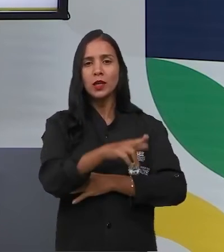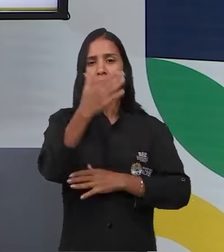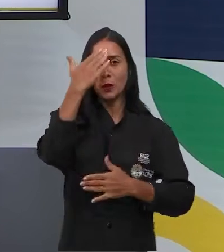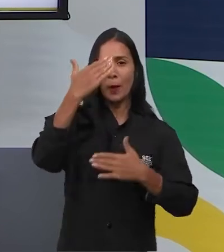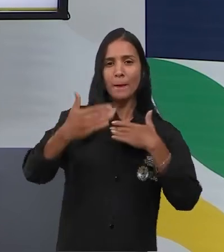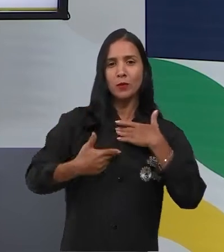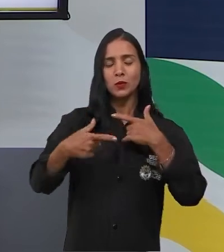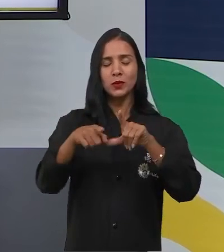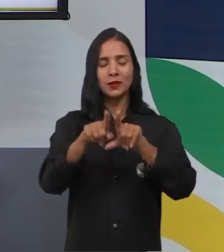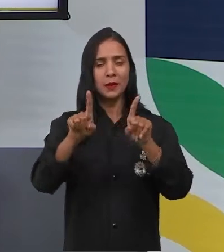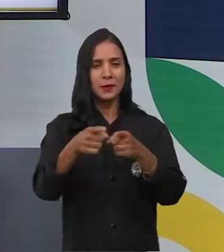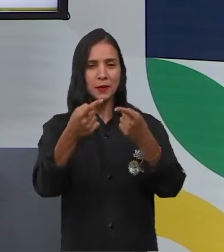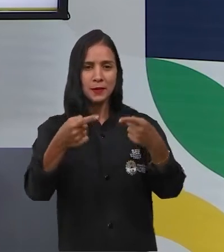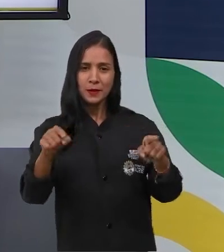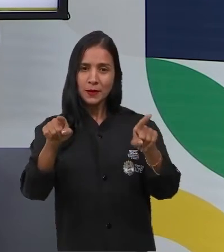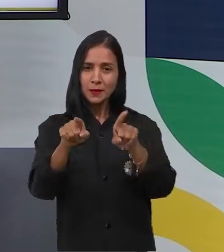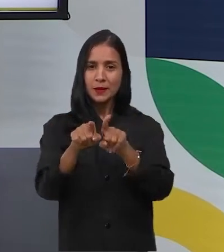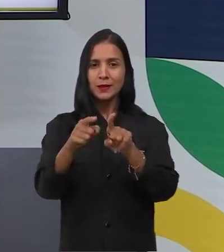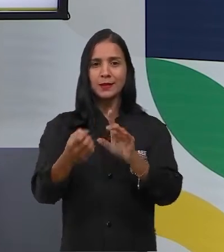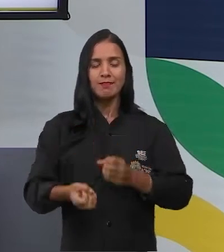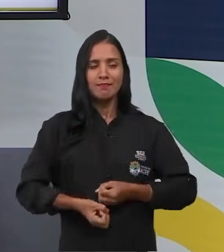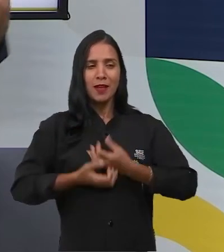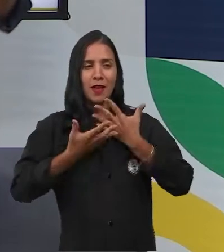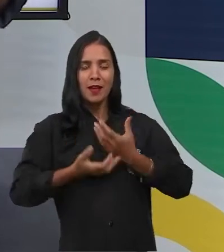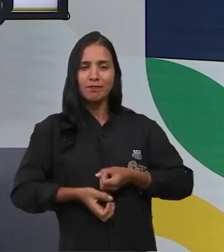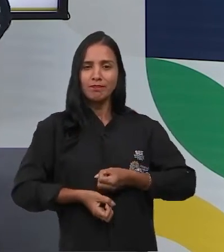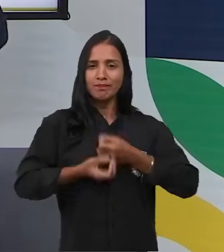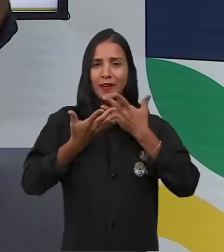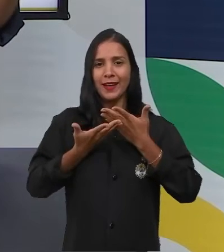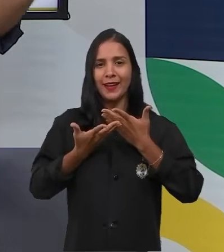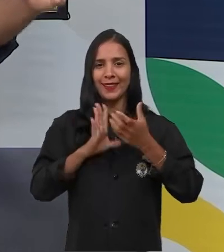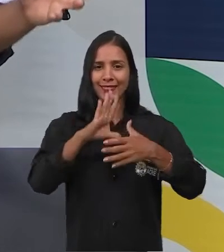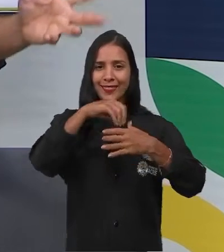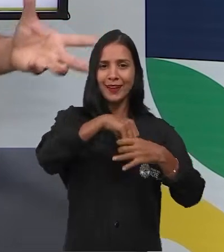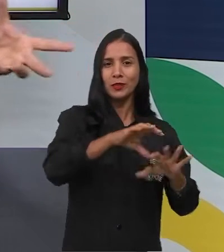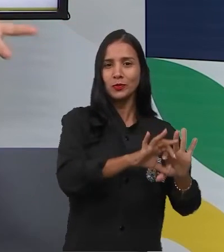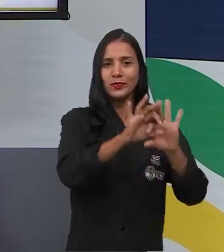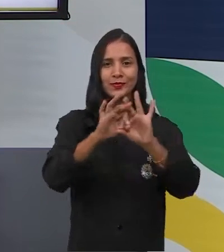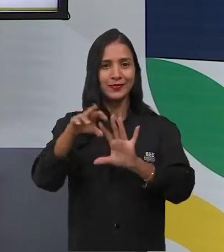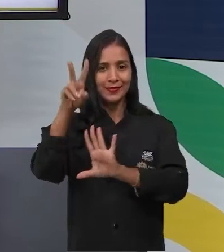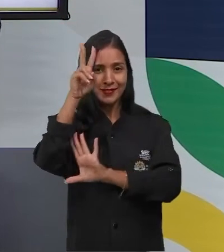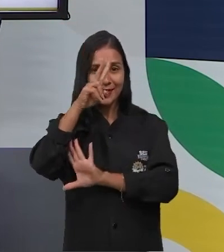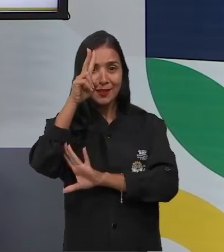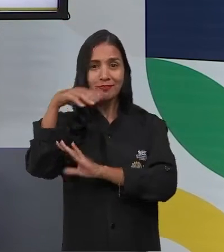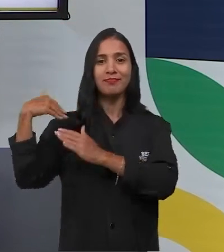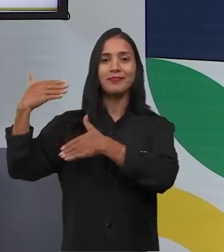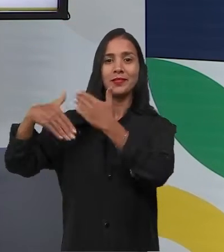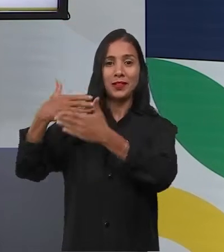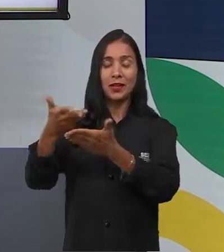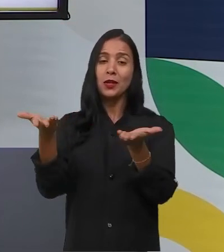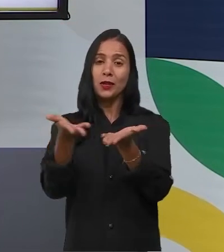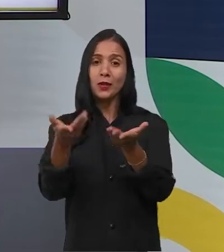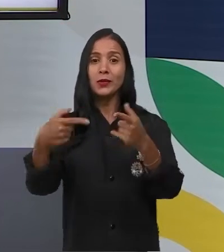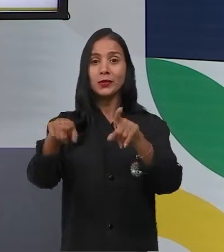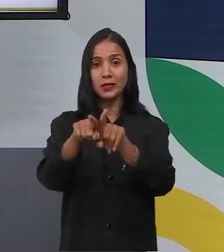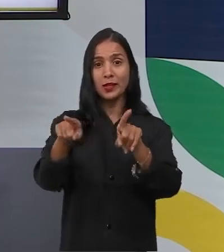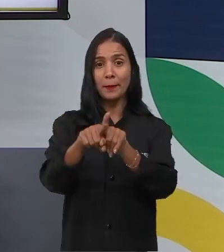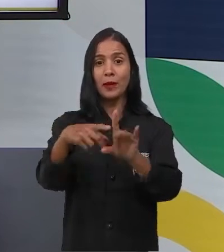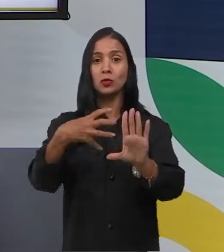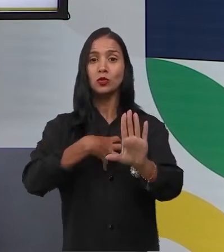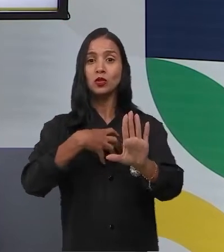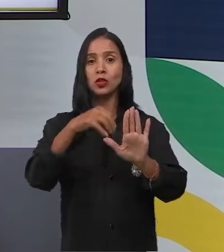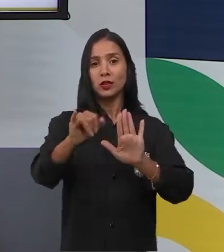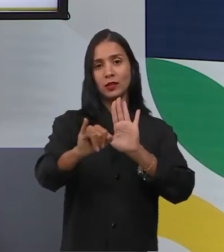dessa manifestação, o que eles estão sentindo, o que eles estão vivenciando dentro daquele contexto histórico e hoje dentro de um contexto